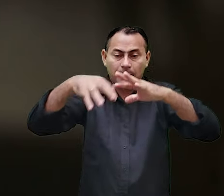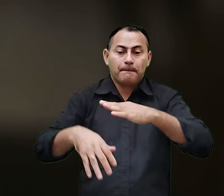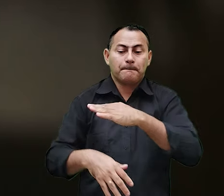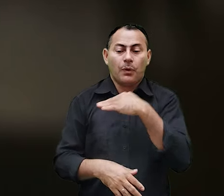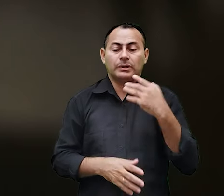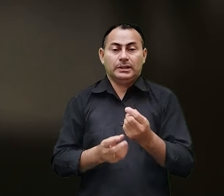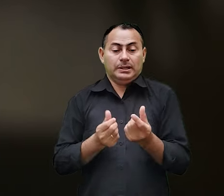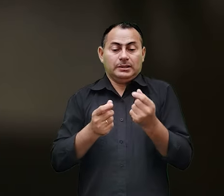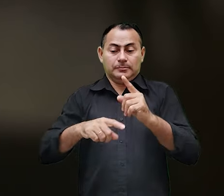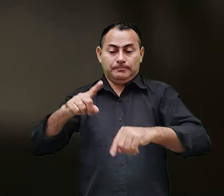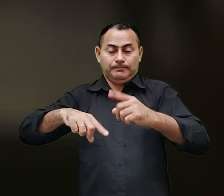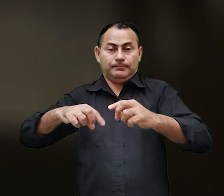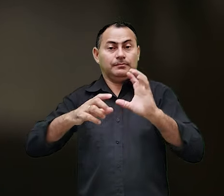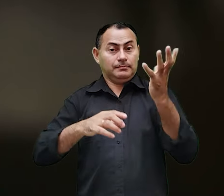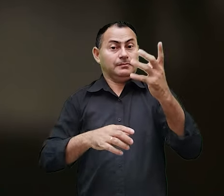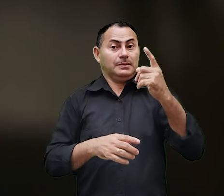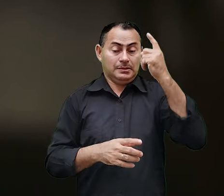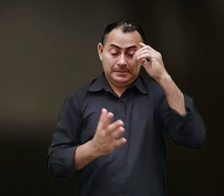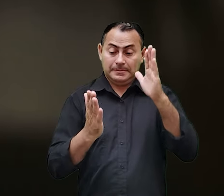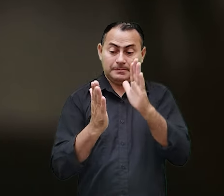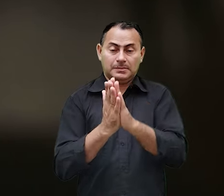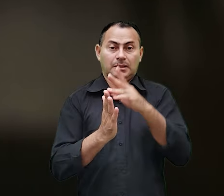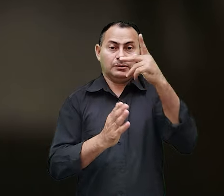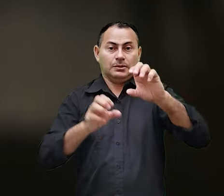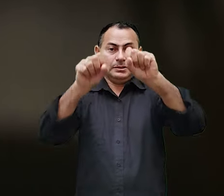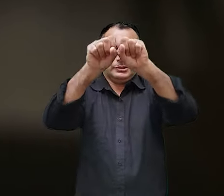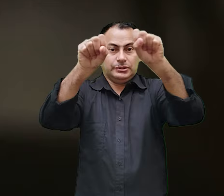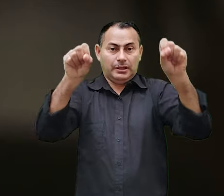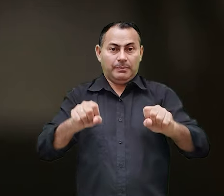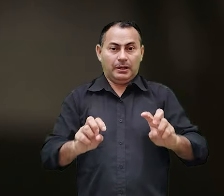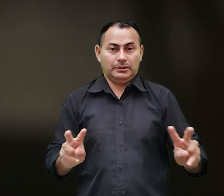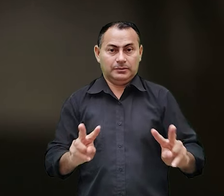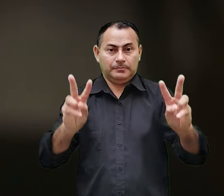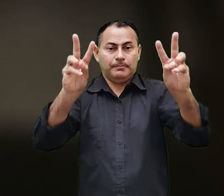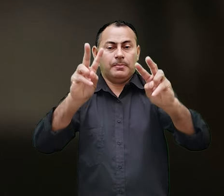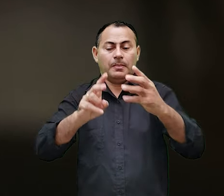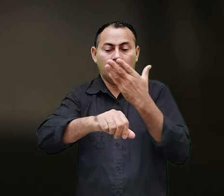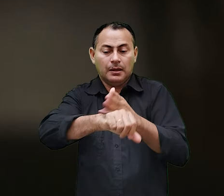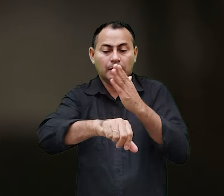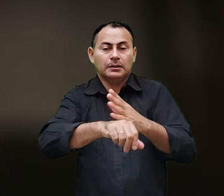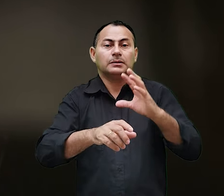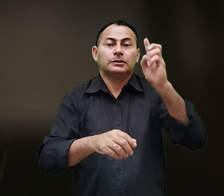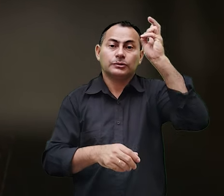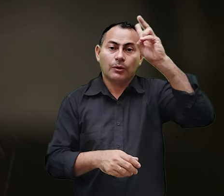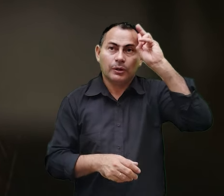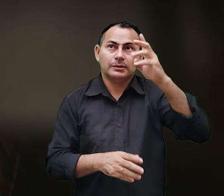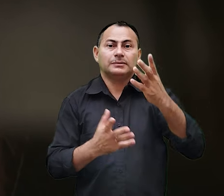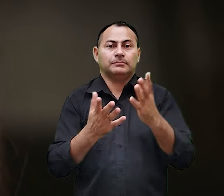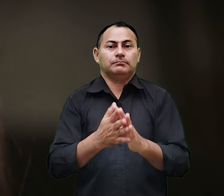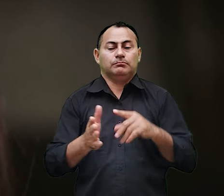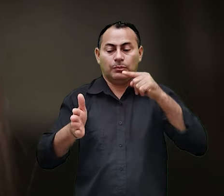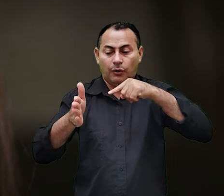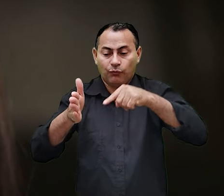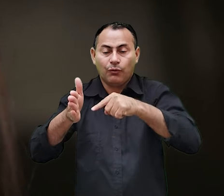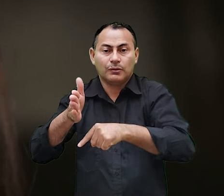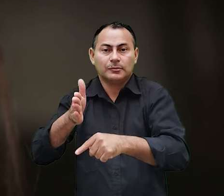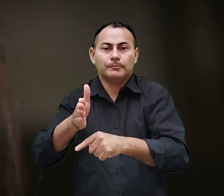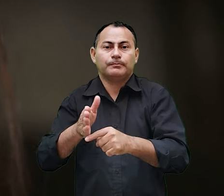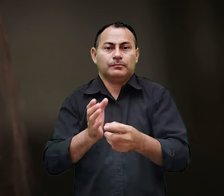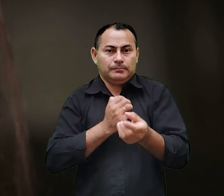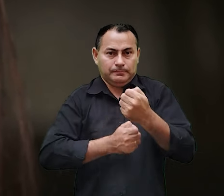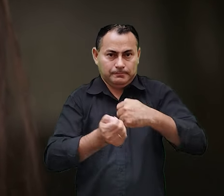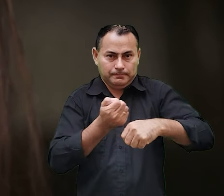morte e sobre riquezas materiais pode causar um grande impacto no seu sistema de valores. A aplicação dessa parábola é